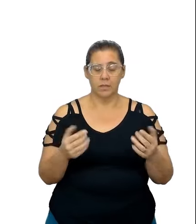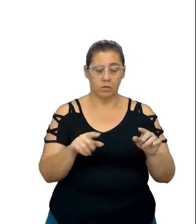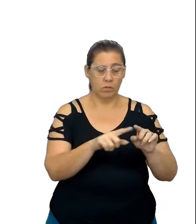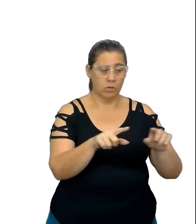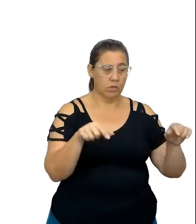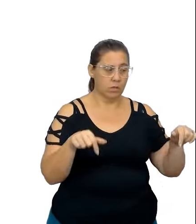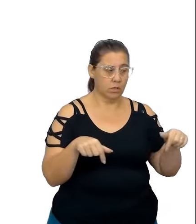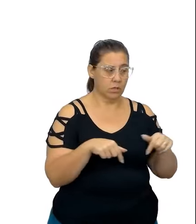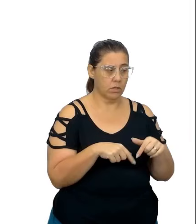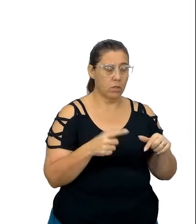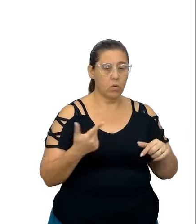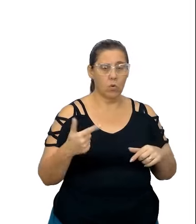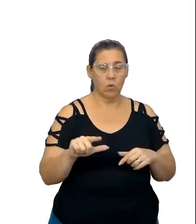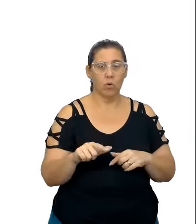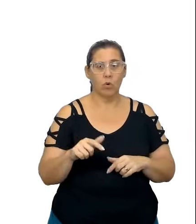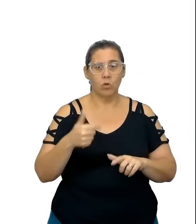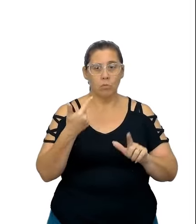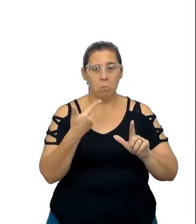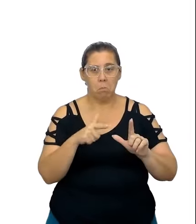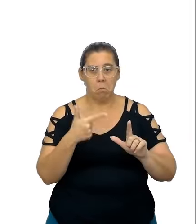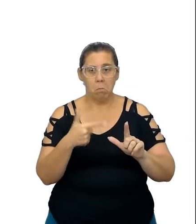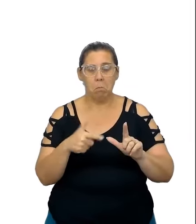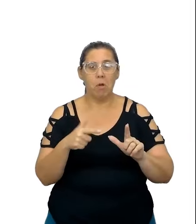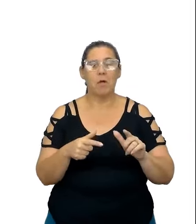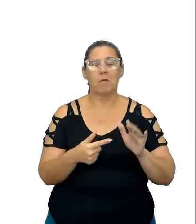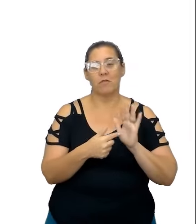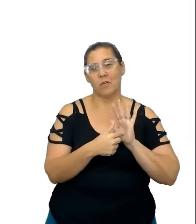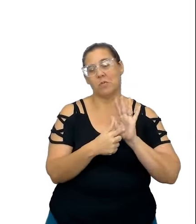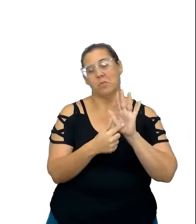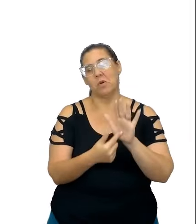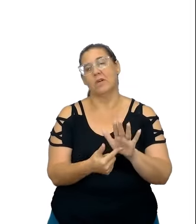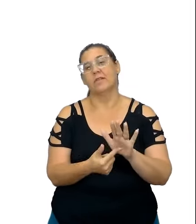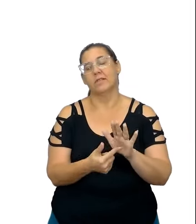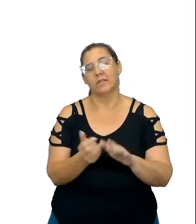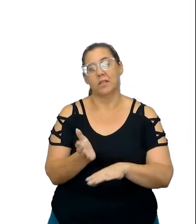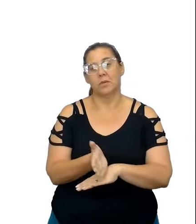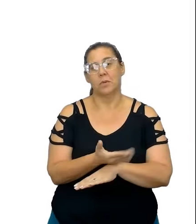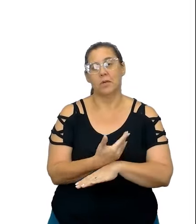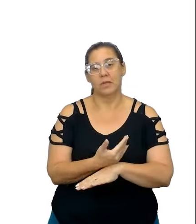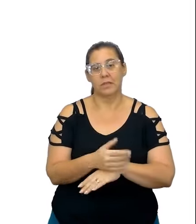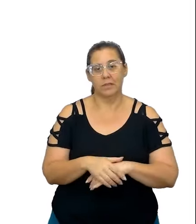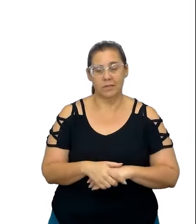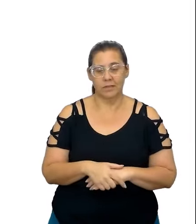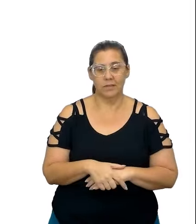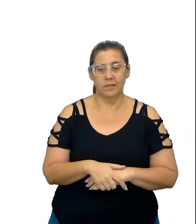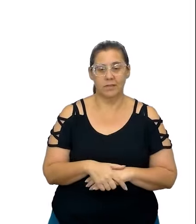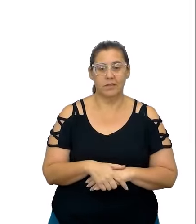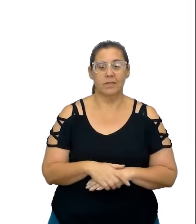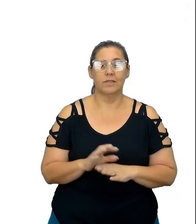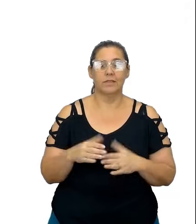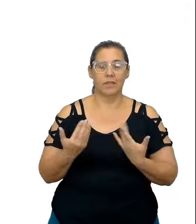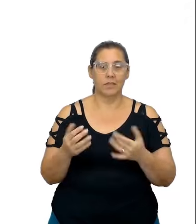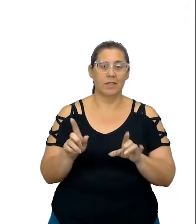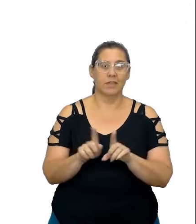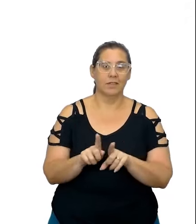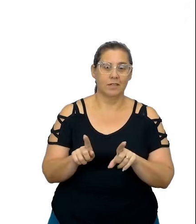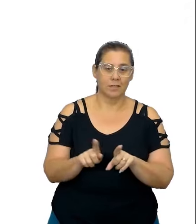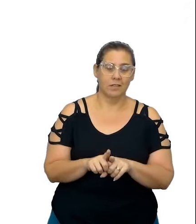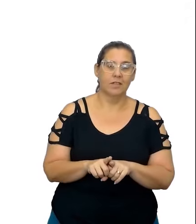sala com aqueles memes exemplares que foram colocados, anteriormente. E aí dá até mesmo para